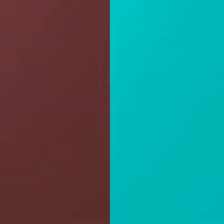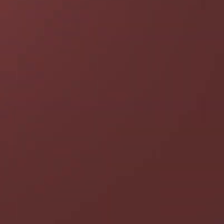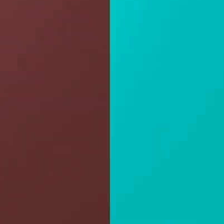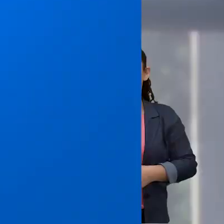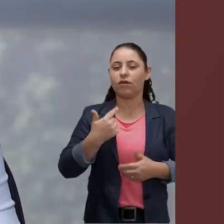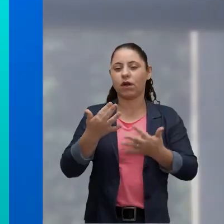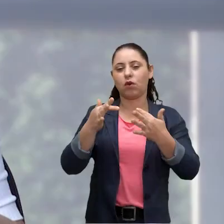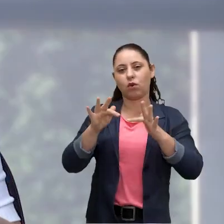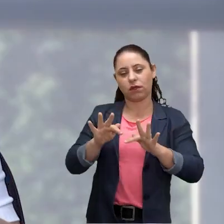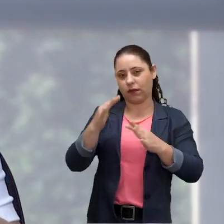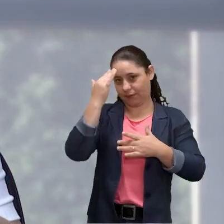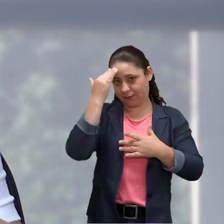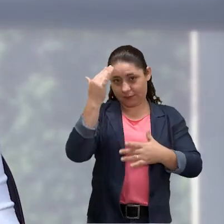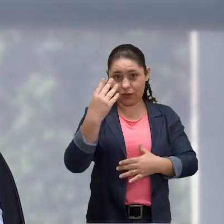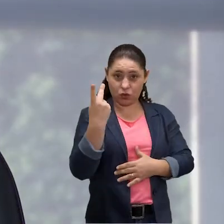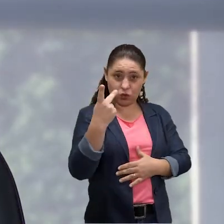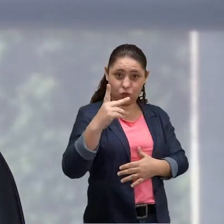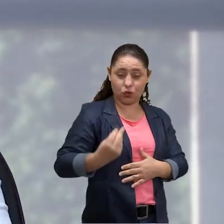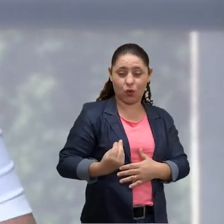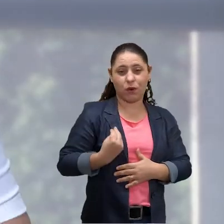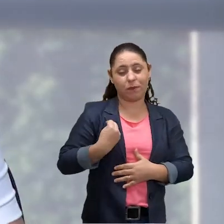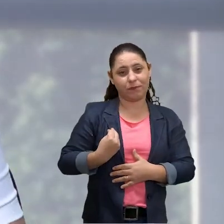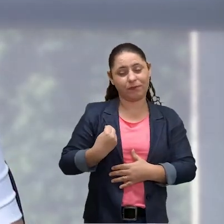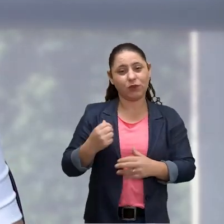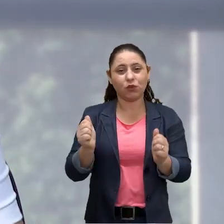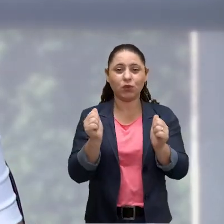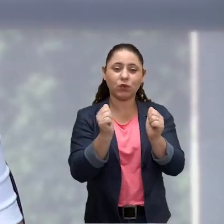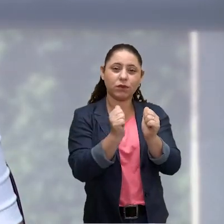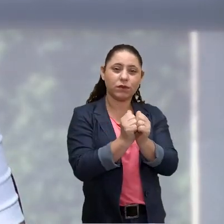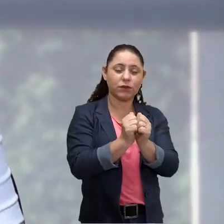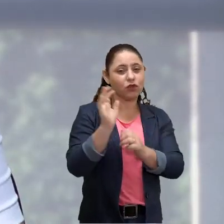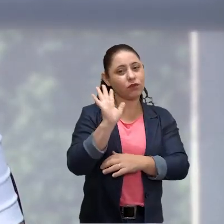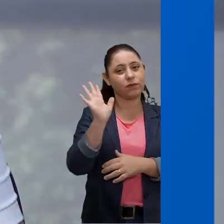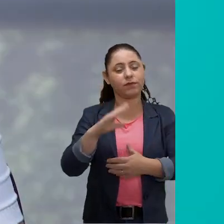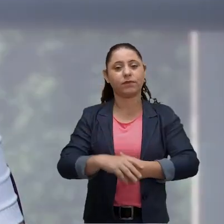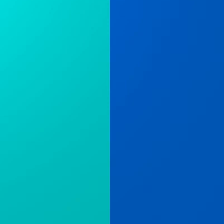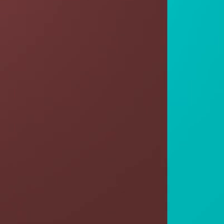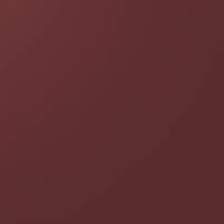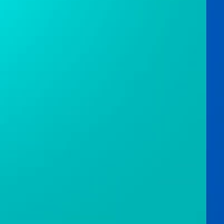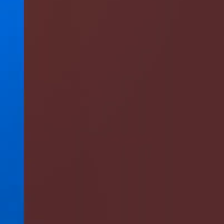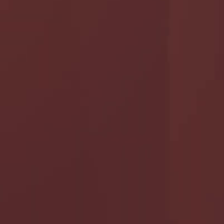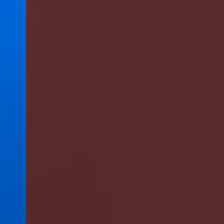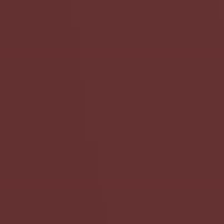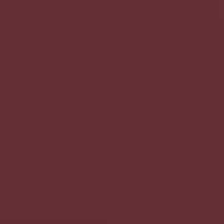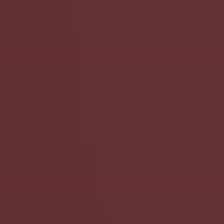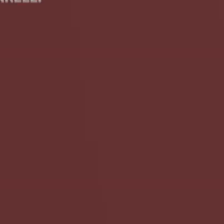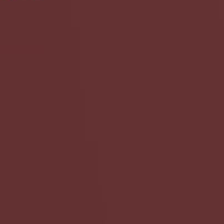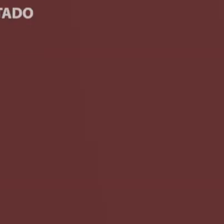pâncreas. Eu vou ficando por aqui, agradeço pela sua companhia e até a próxima edição.